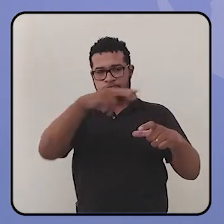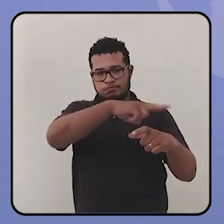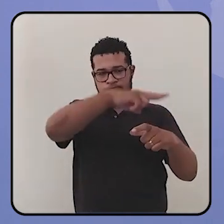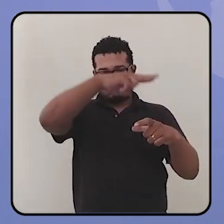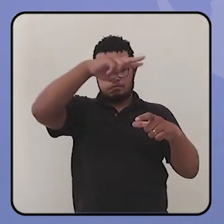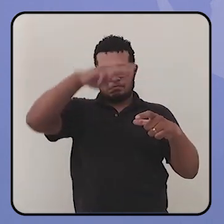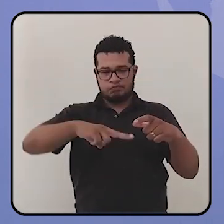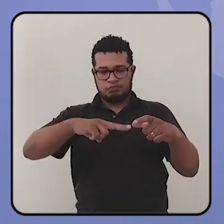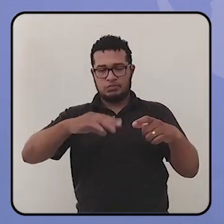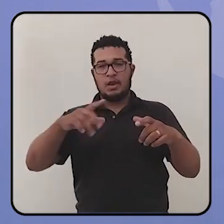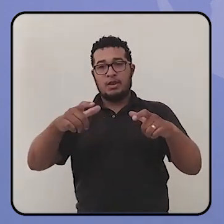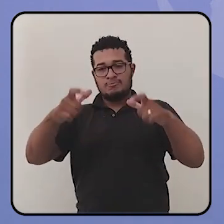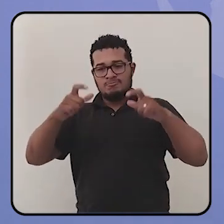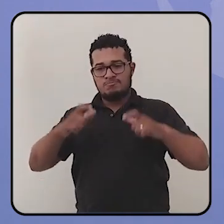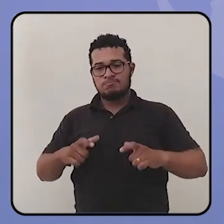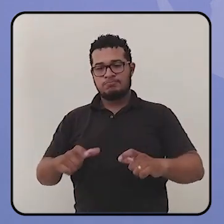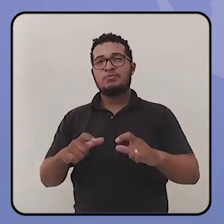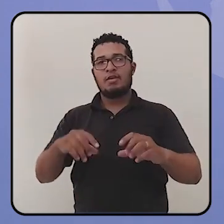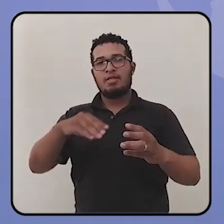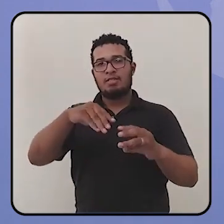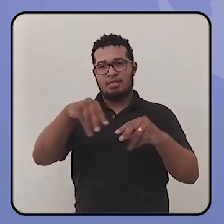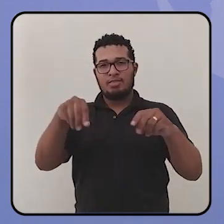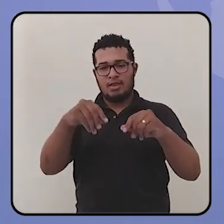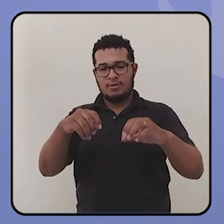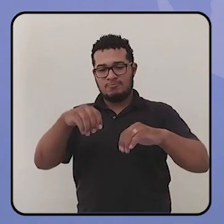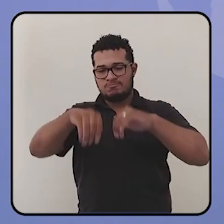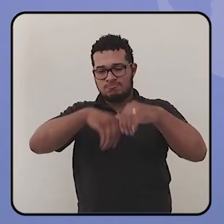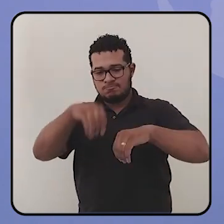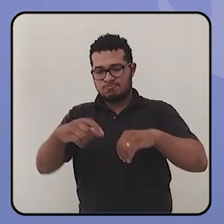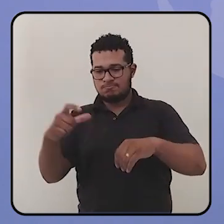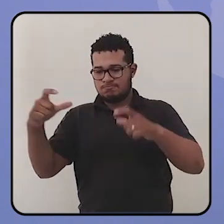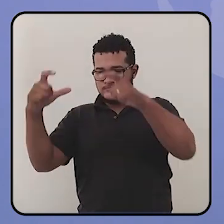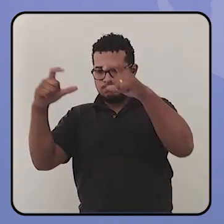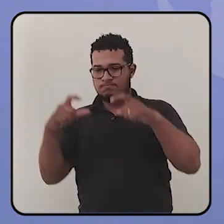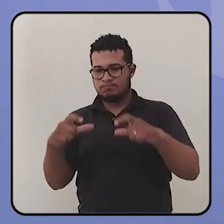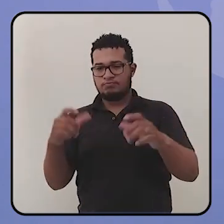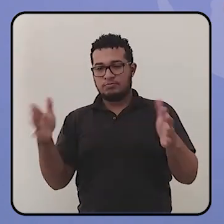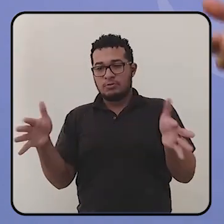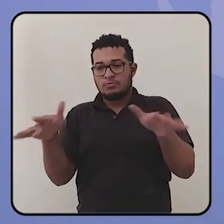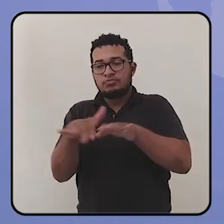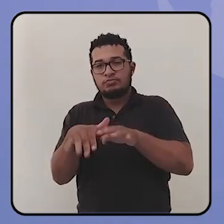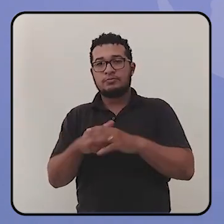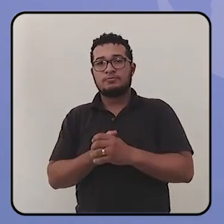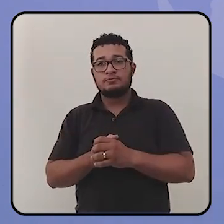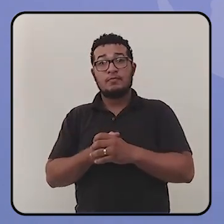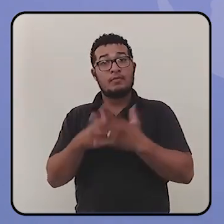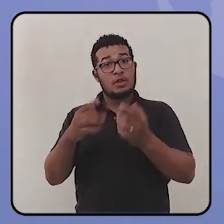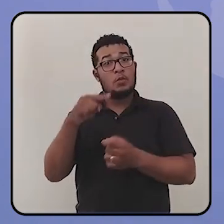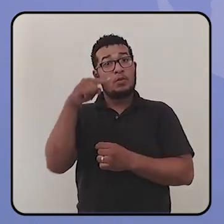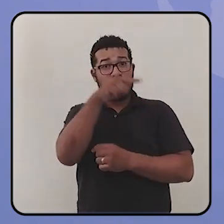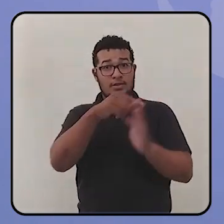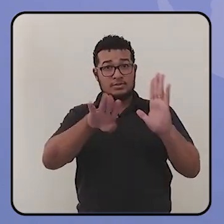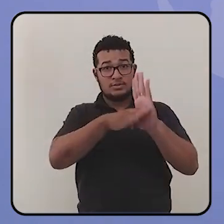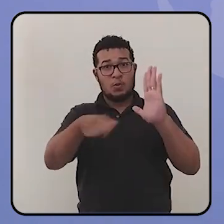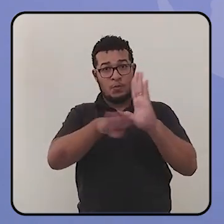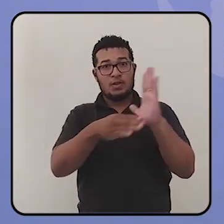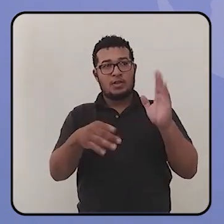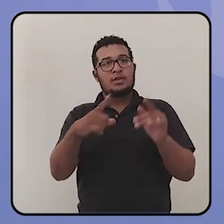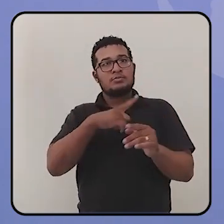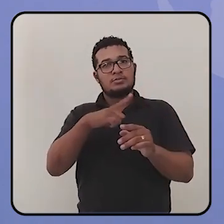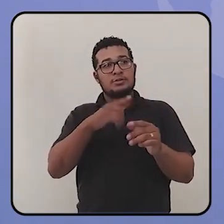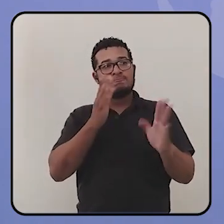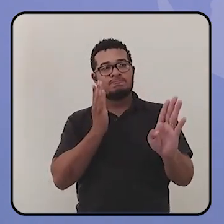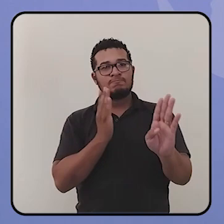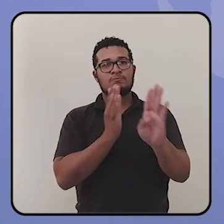cerâmica e colocados embaixo da terra. Inclusive, na região de São Mateus, não só São Mateus, mas mais recente, em São